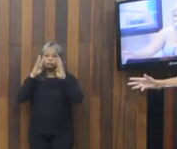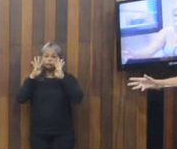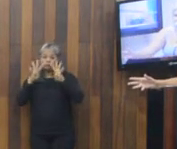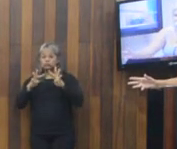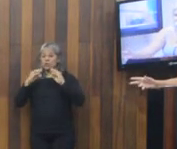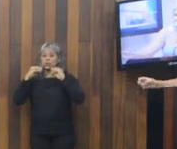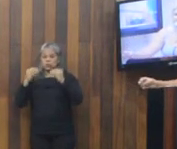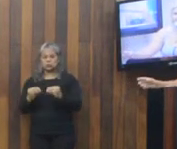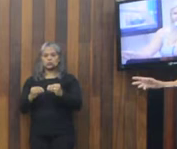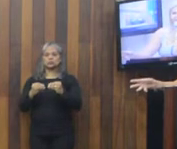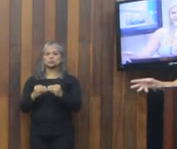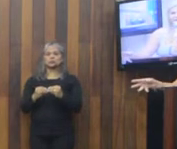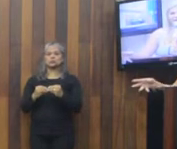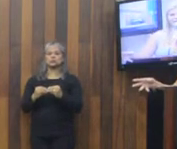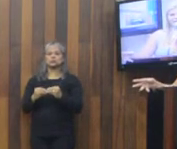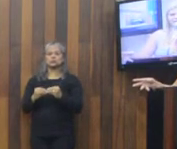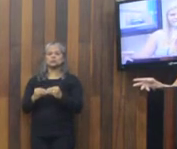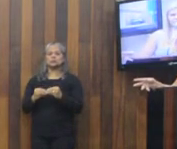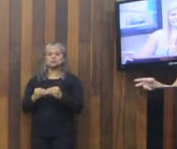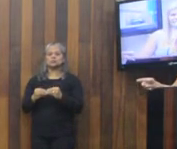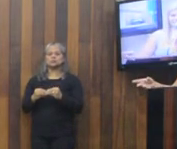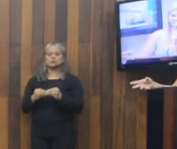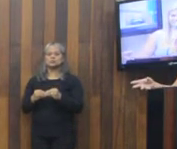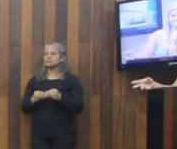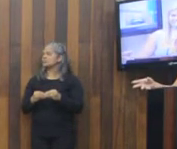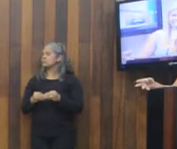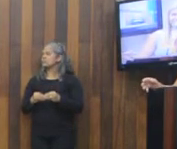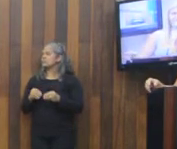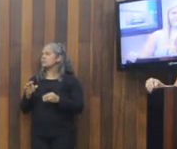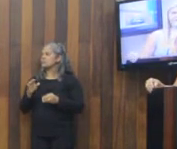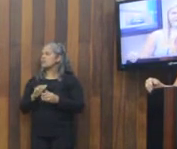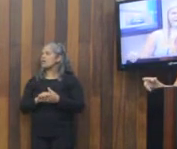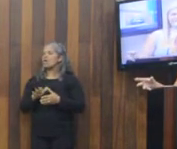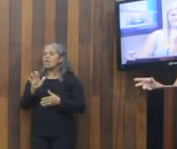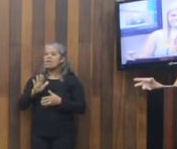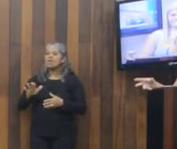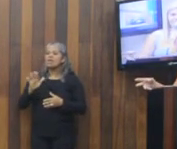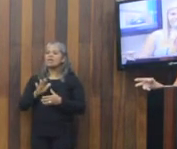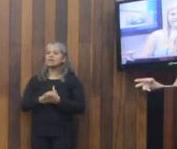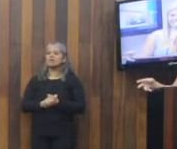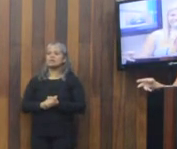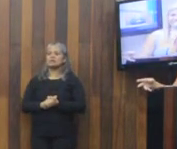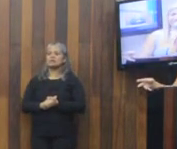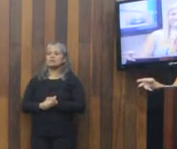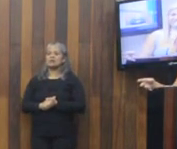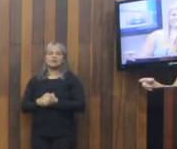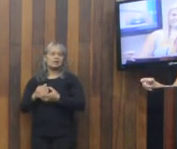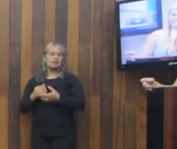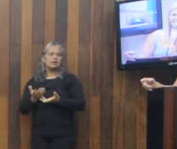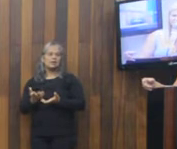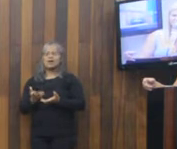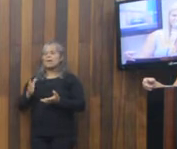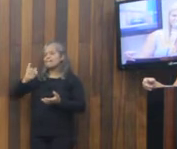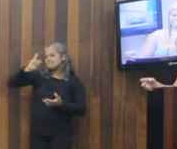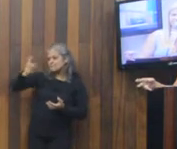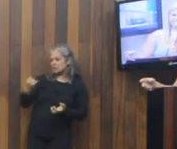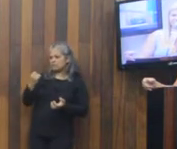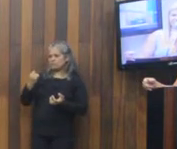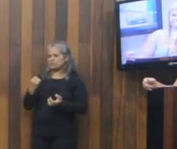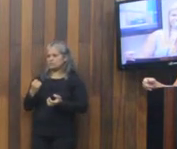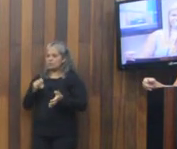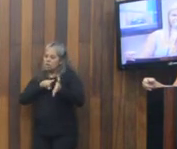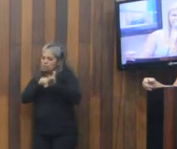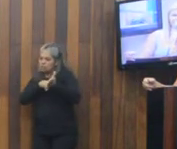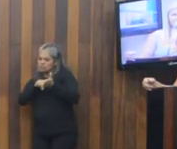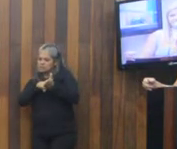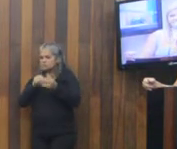fez uso fruto, né, da gratuidade que ele ofereceu, dela fazer a mamografia no centro da imagem gratuita e da